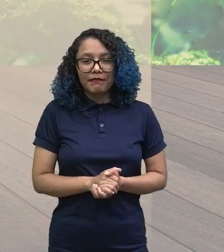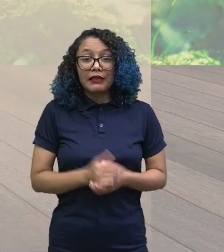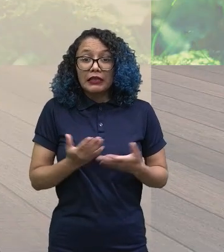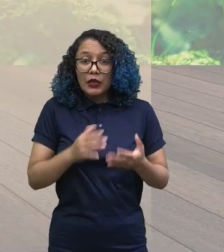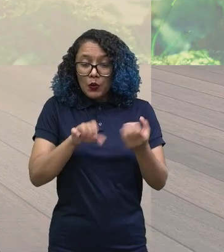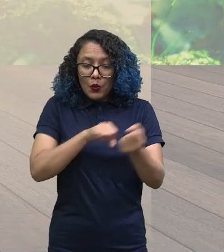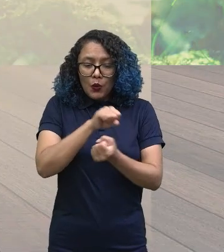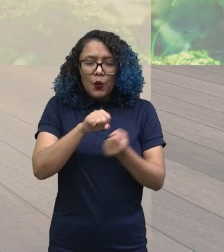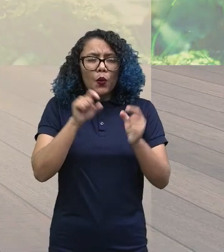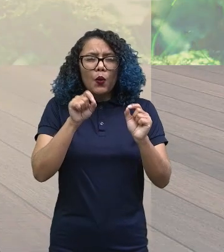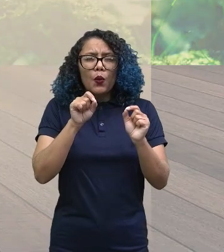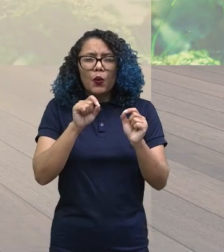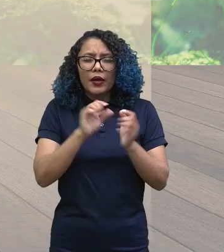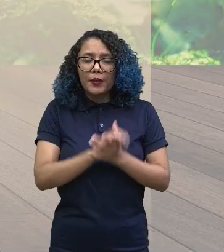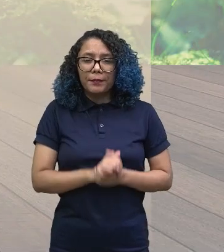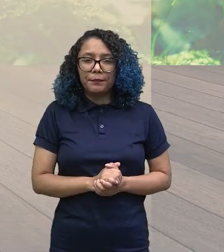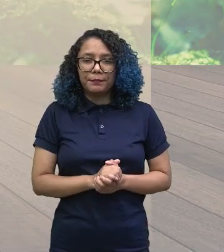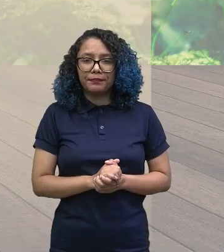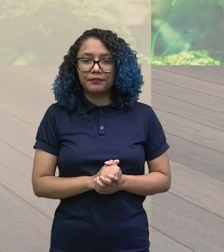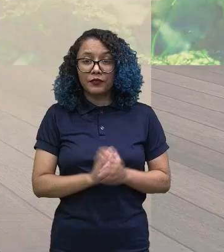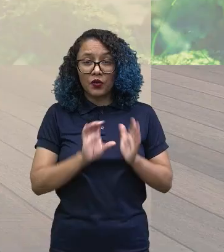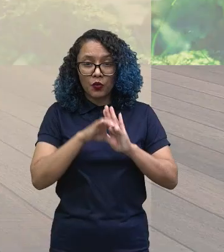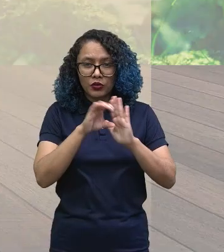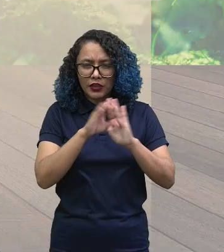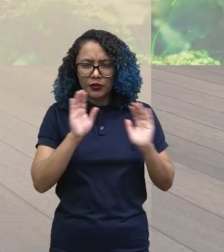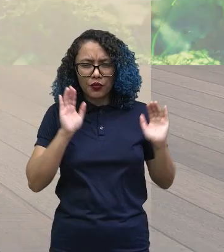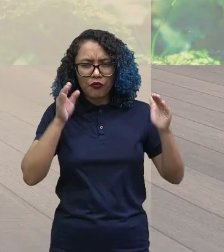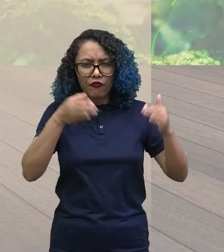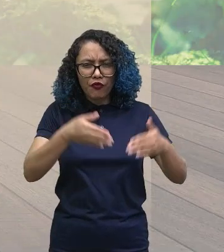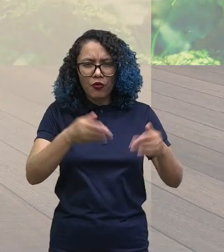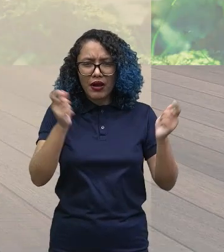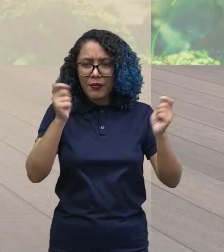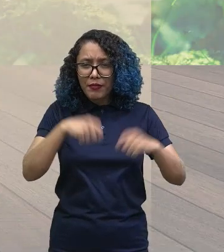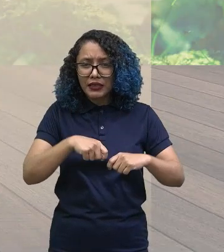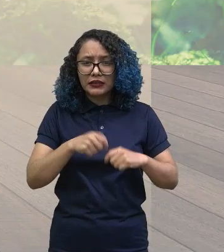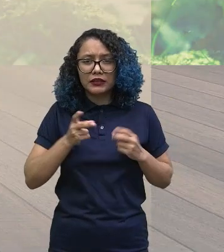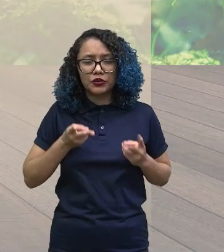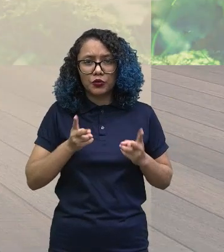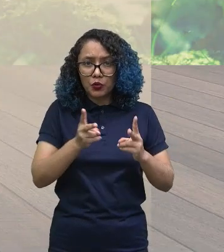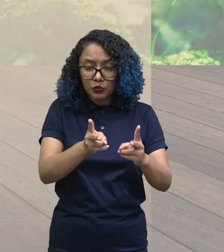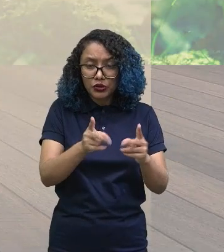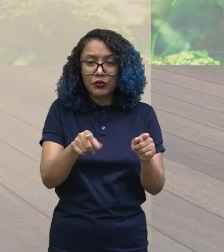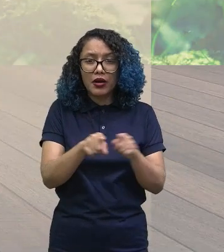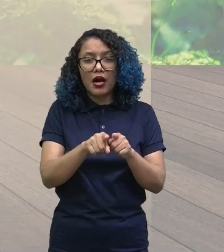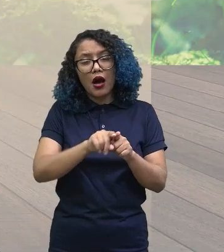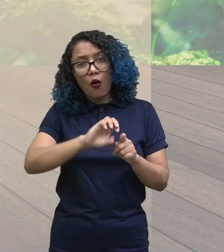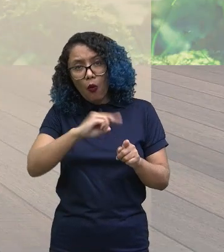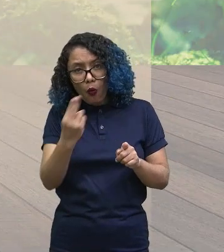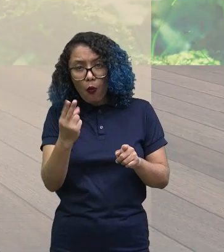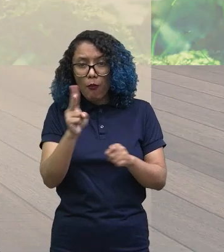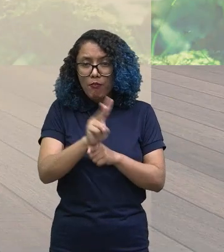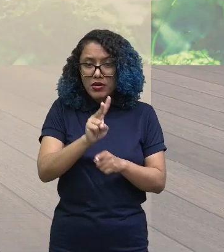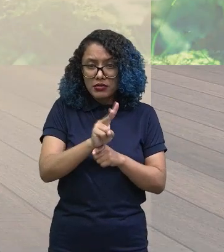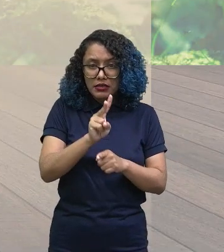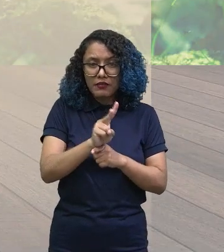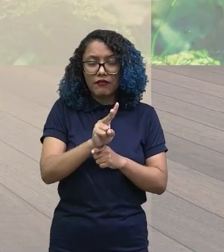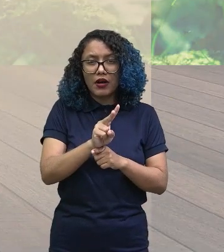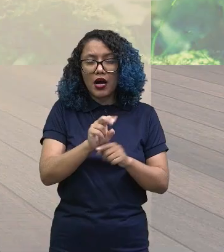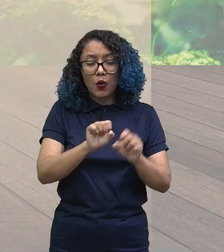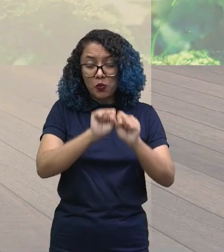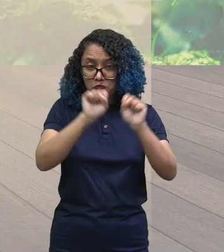um conceito que se concentra na capacidade de manter ou preservar